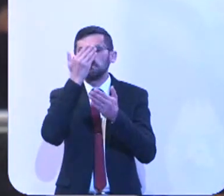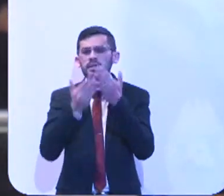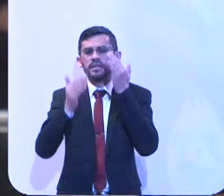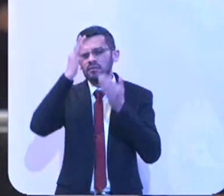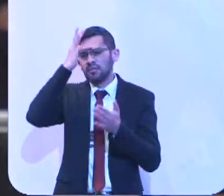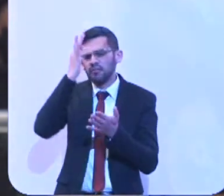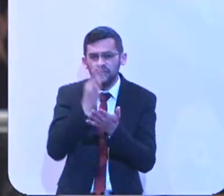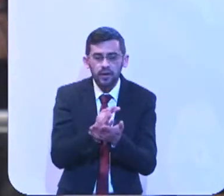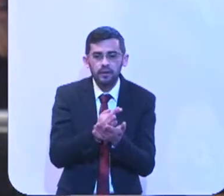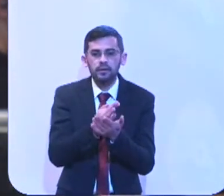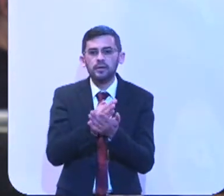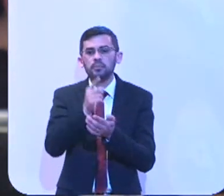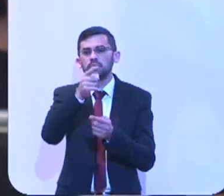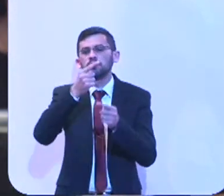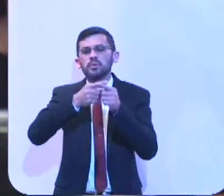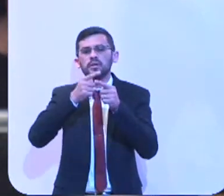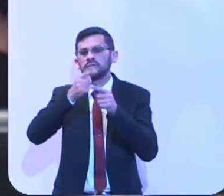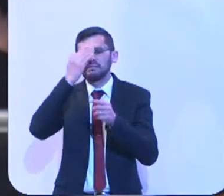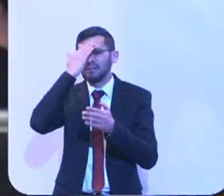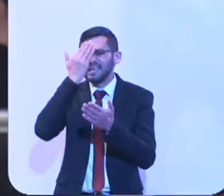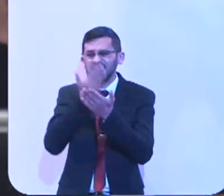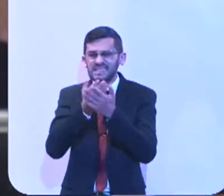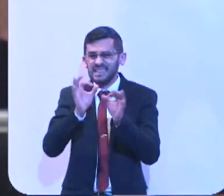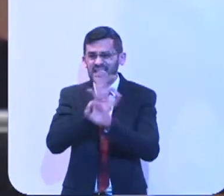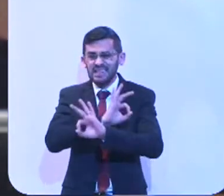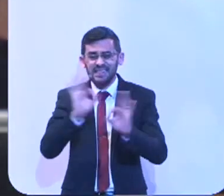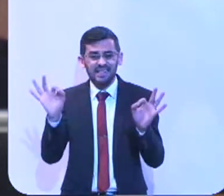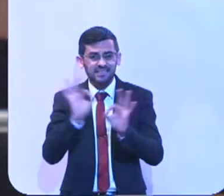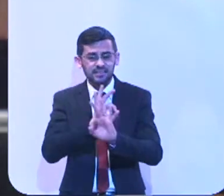fé? Por que que você não acredita?